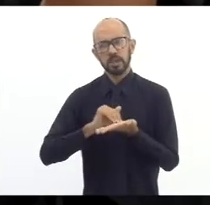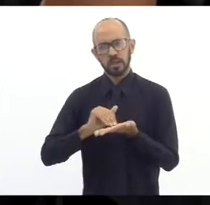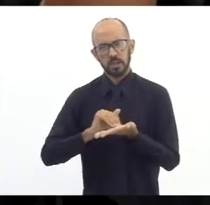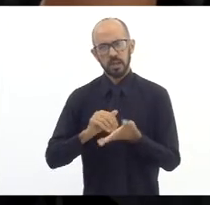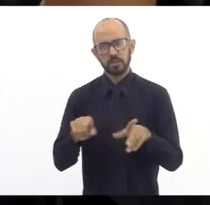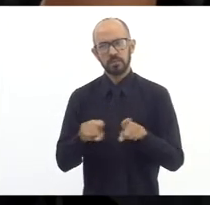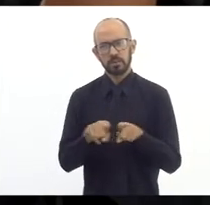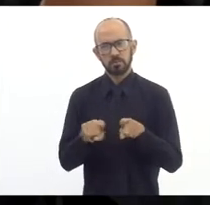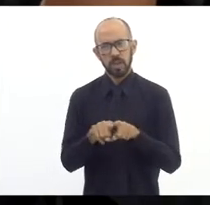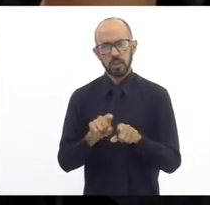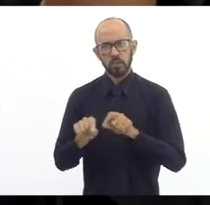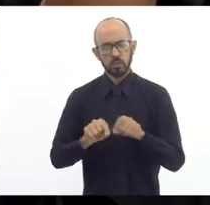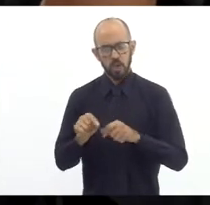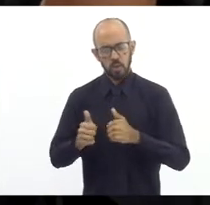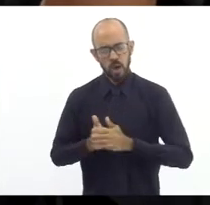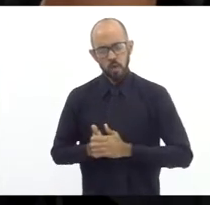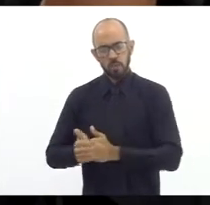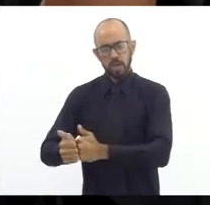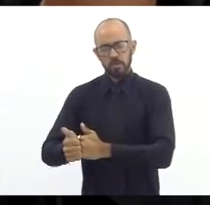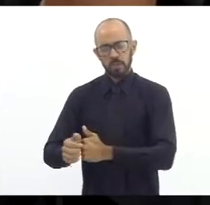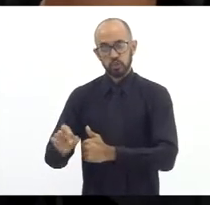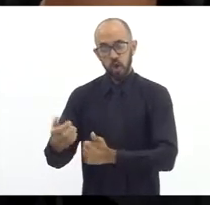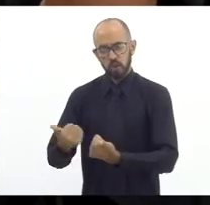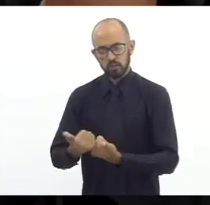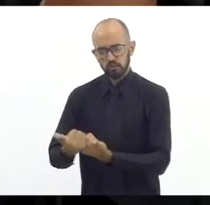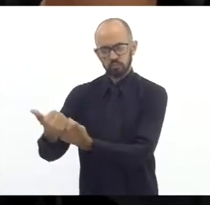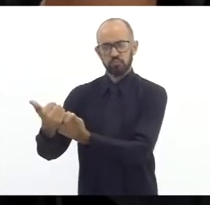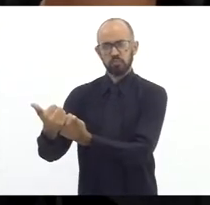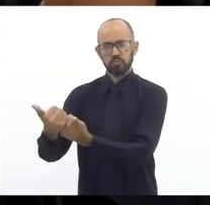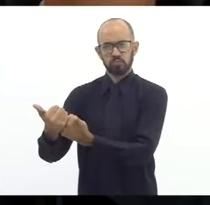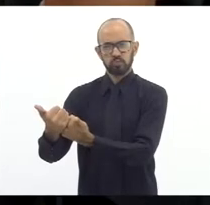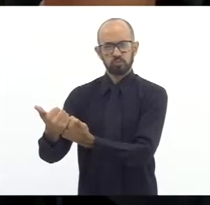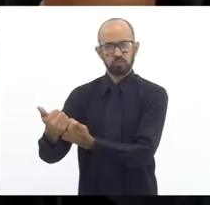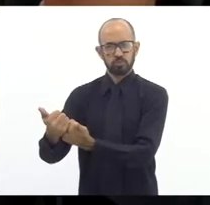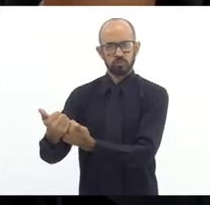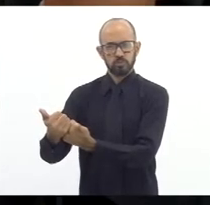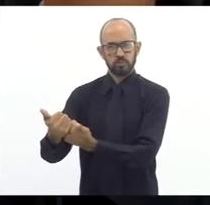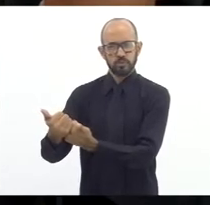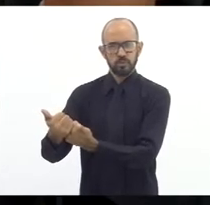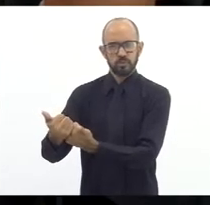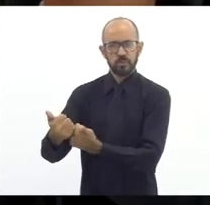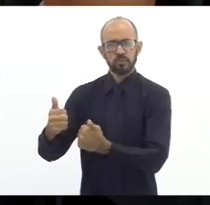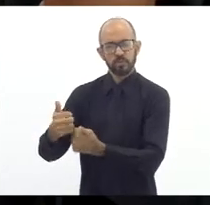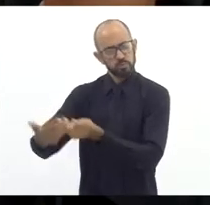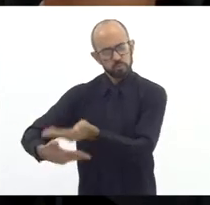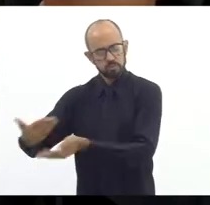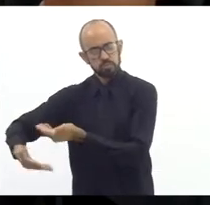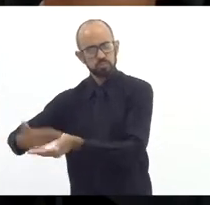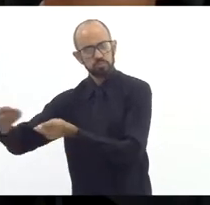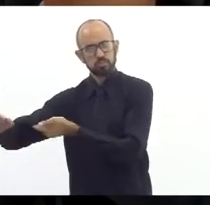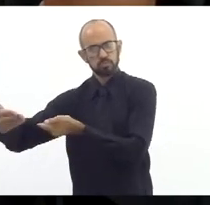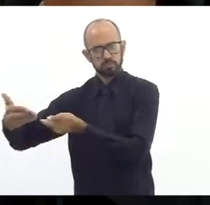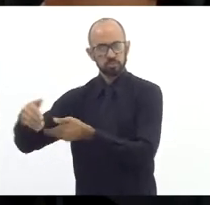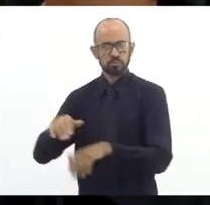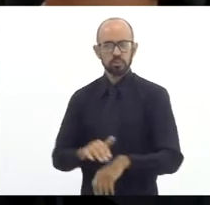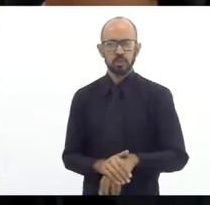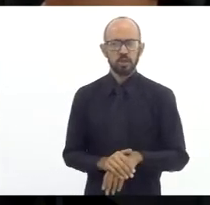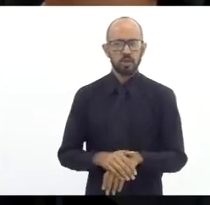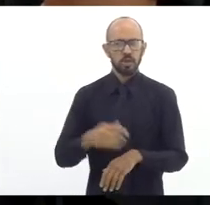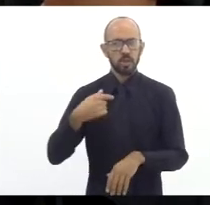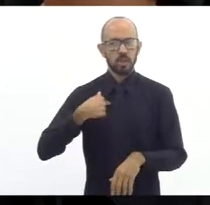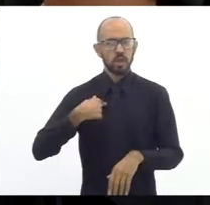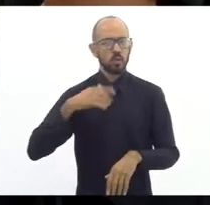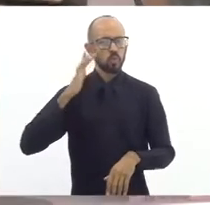acompanhamento não só colaborativo, mas também de apoio nessa seara. Nessa seara eu não tenho notícia, vou até verificar dentro de